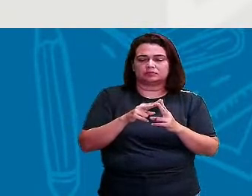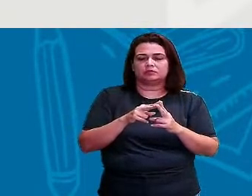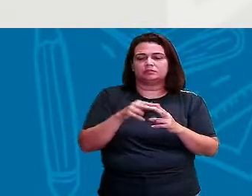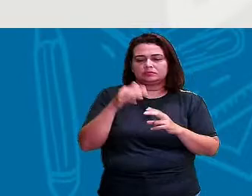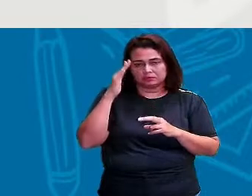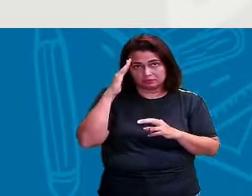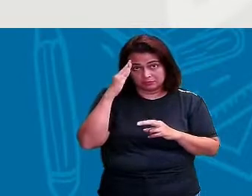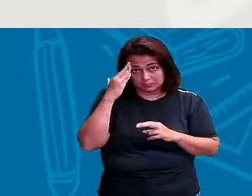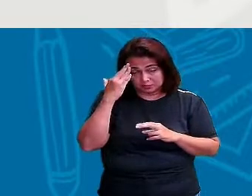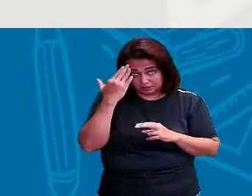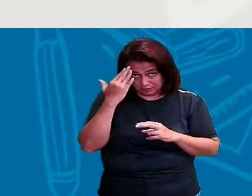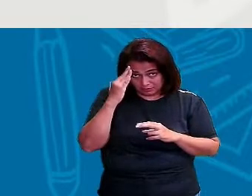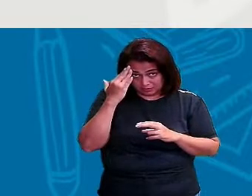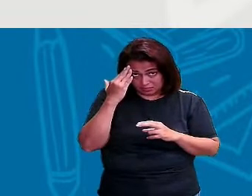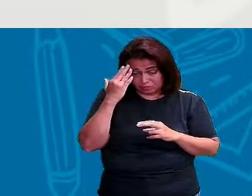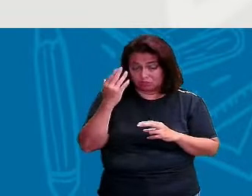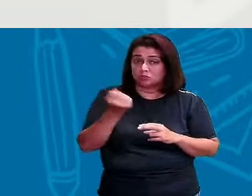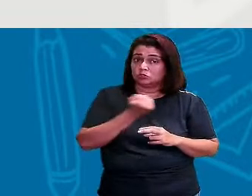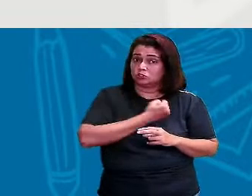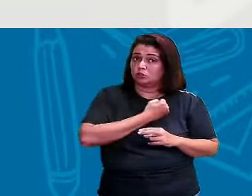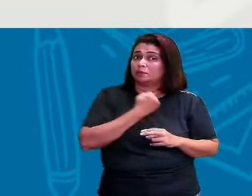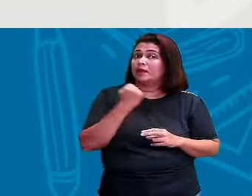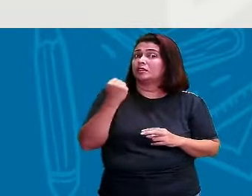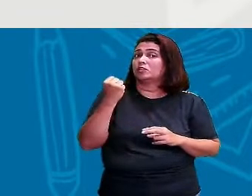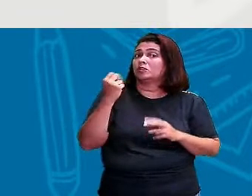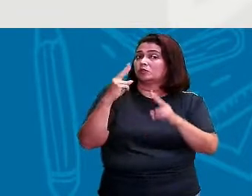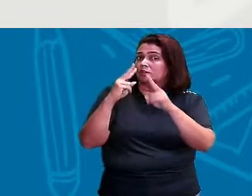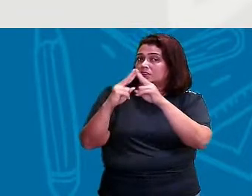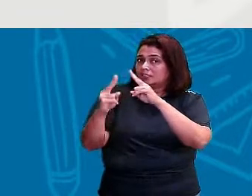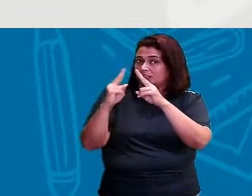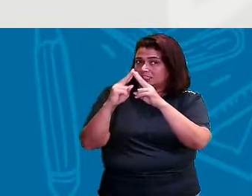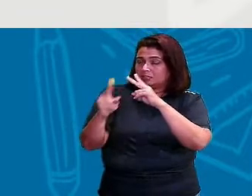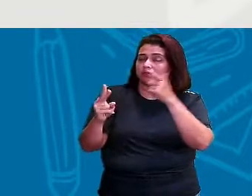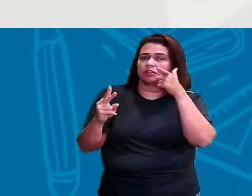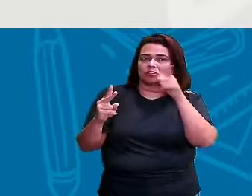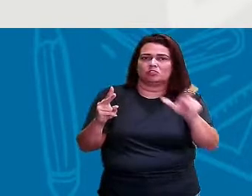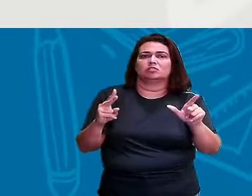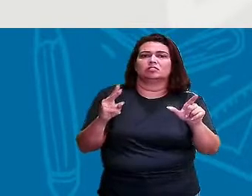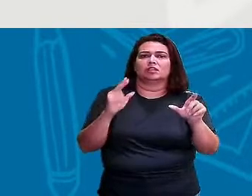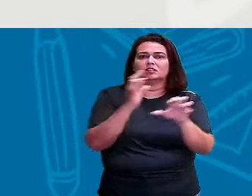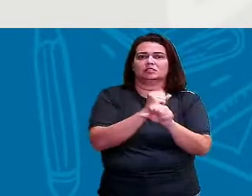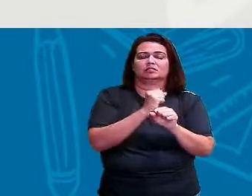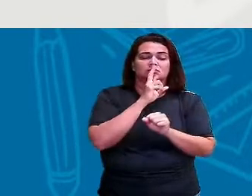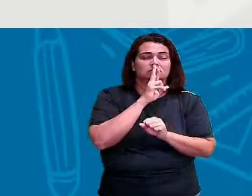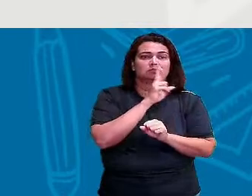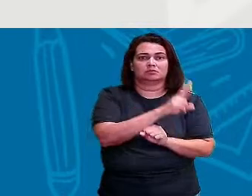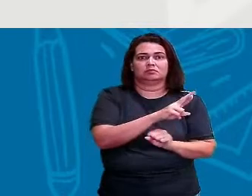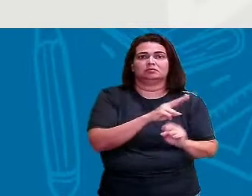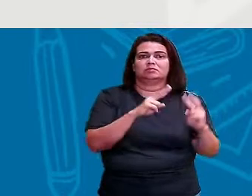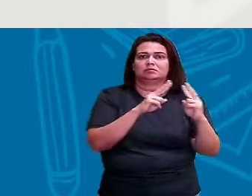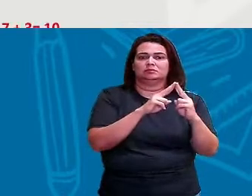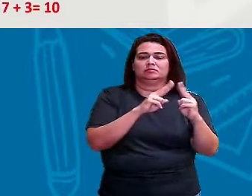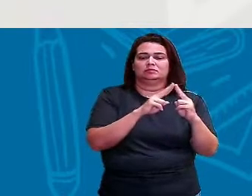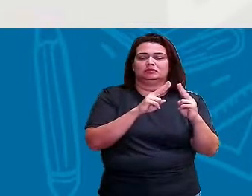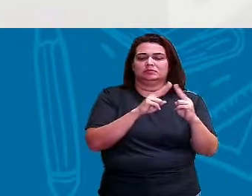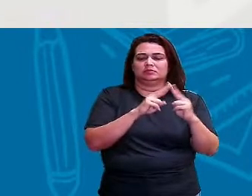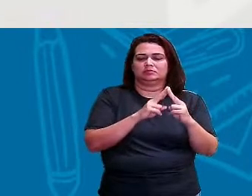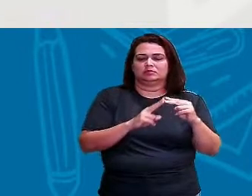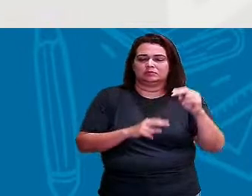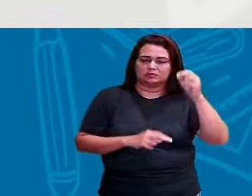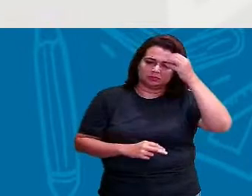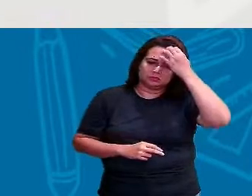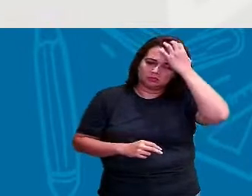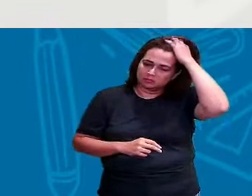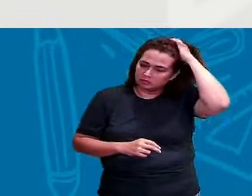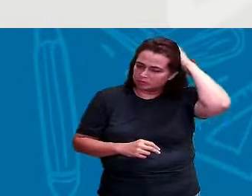a gente soma 2 números ímpares, nós podemos formar números pares, tá certo? E aí são os exemplos que a gente